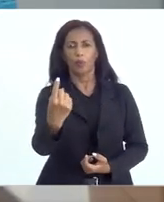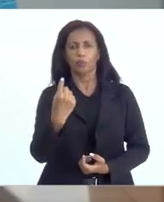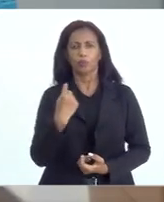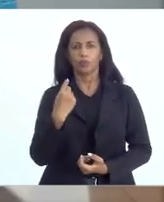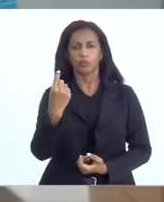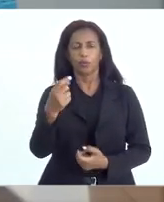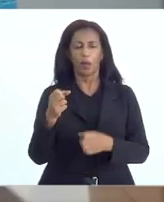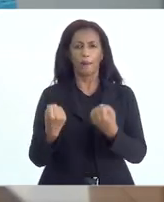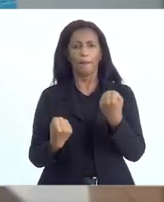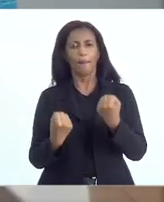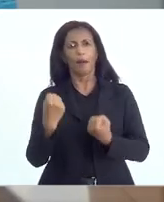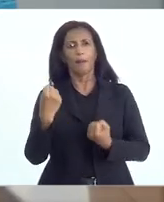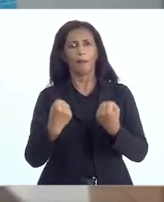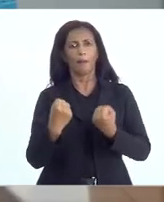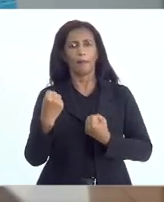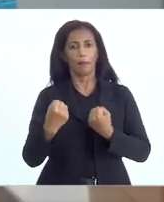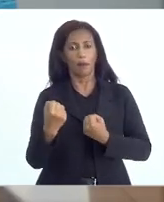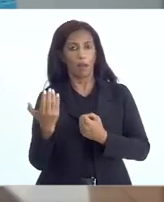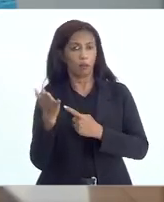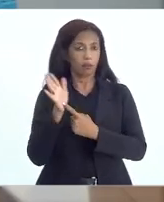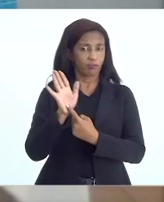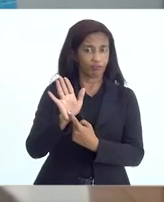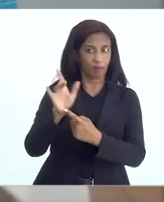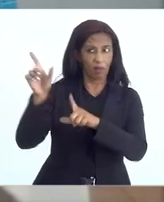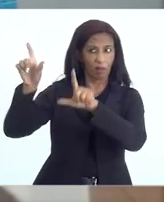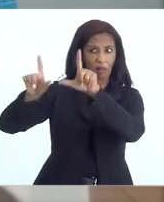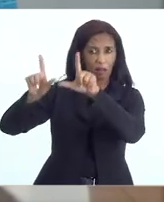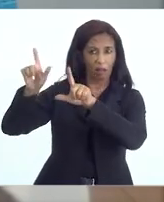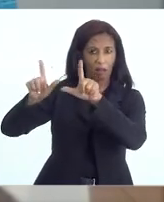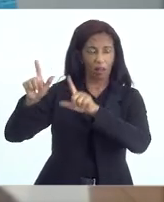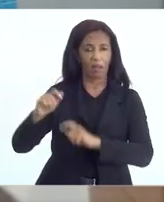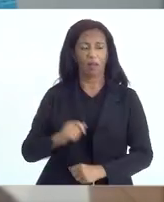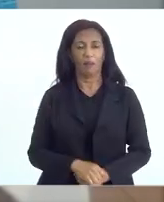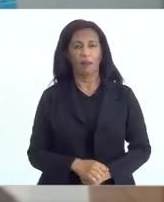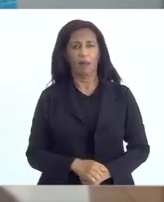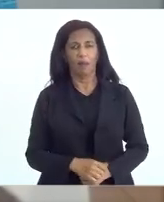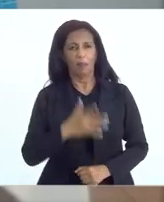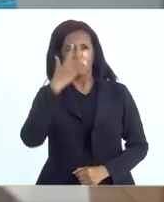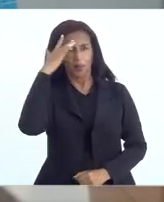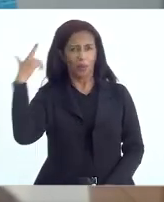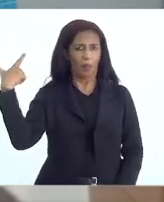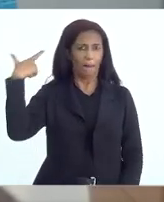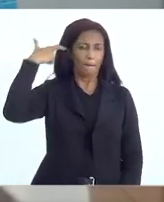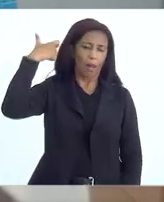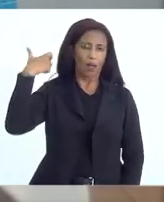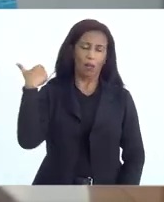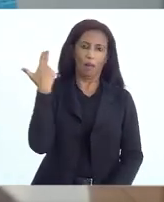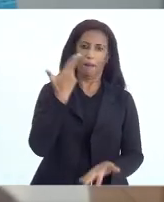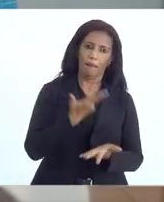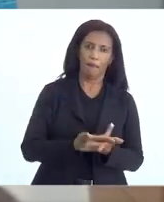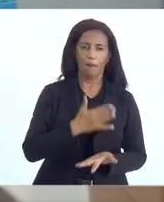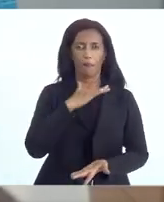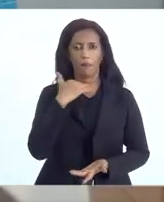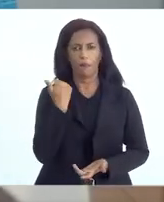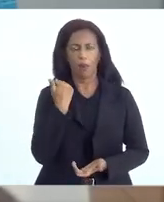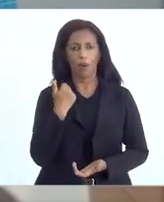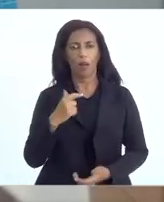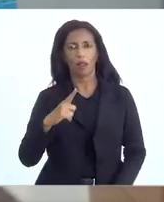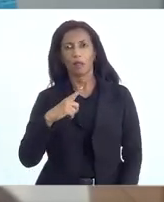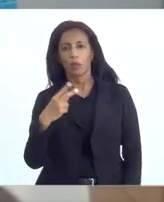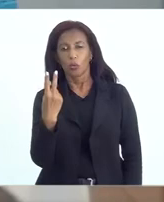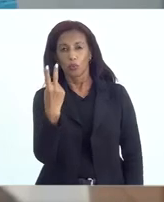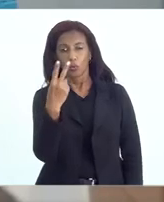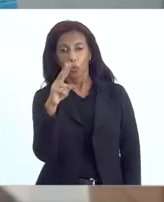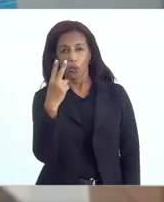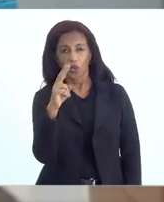amplamente divulgado pela imprensa militares que acabam sendo assassinados covardemente recebendo